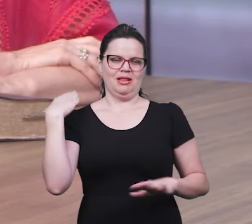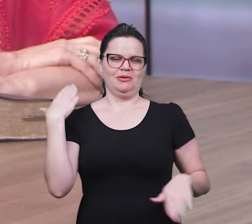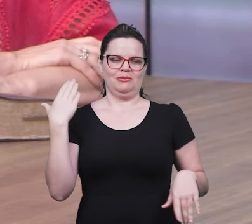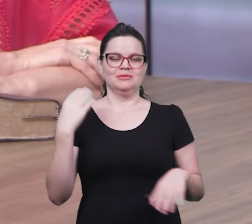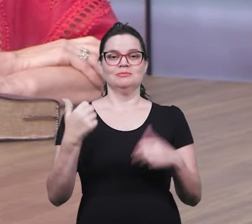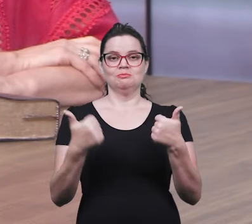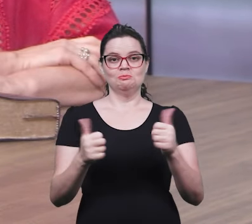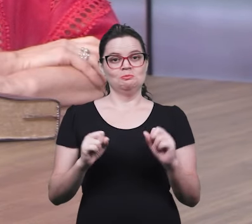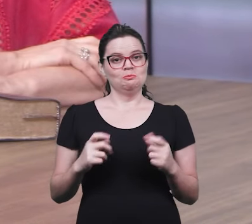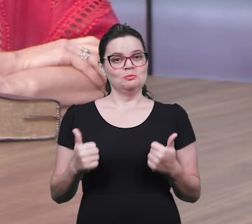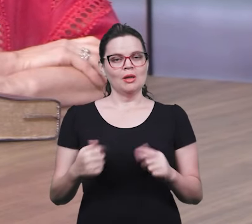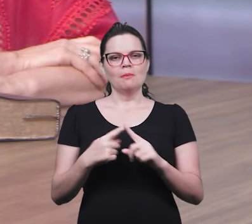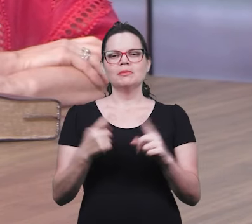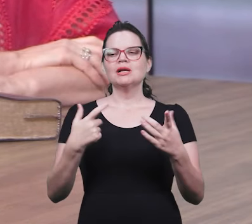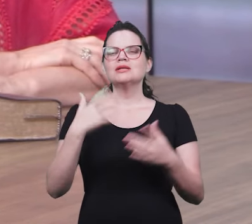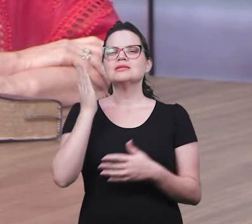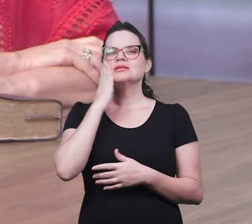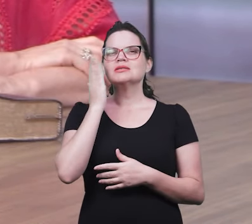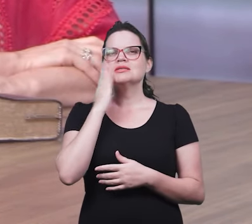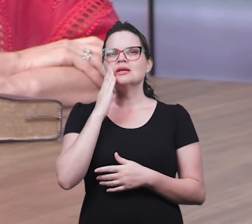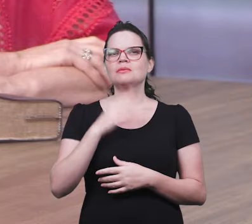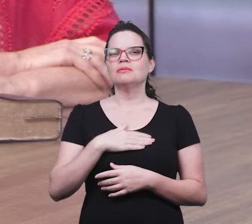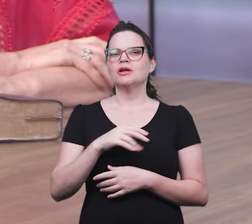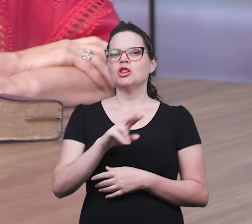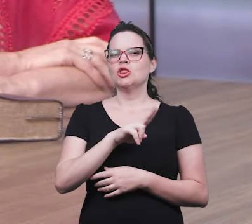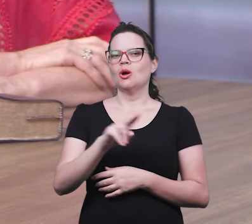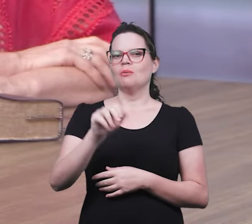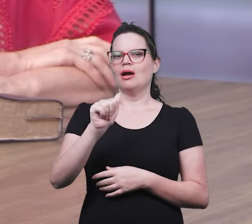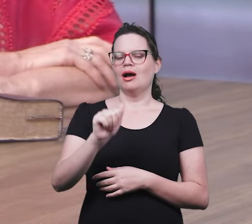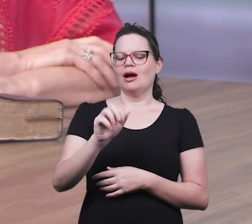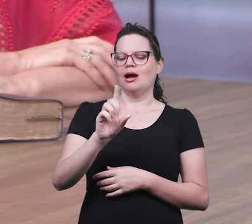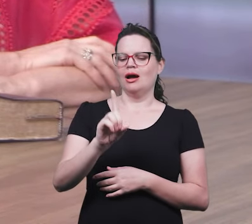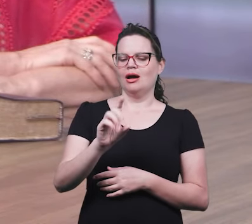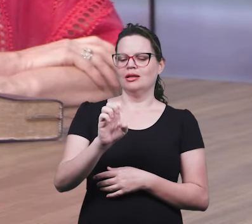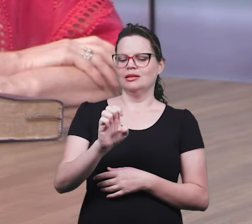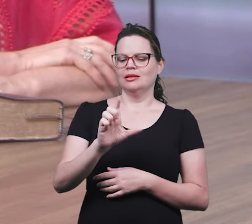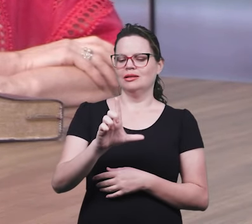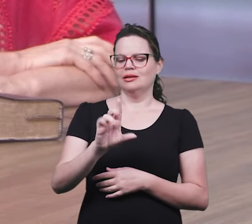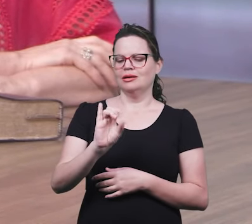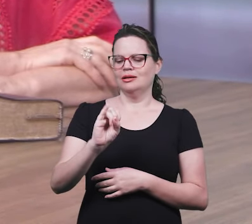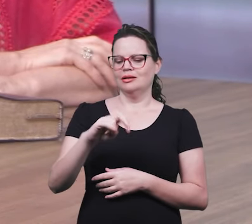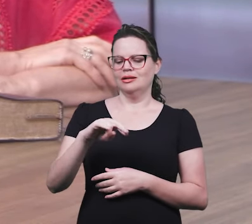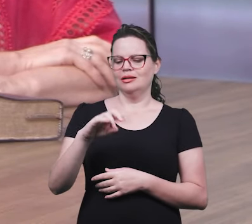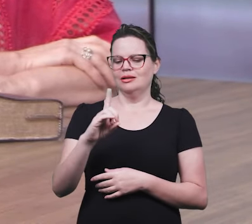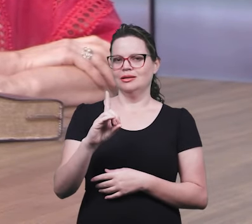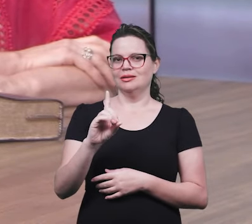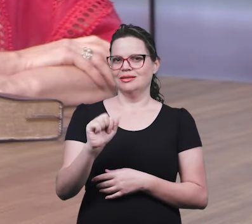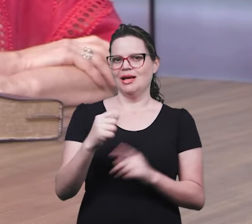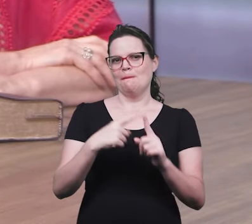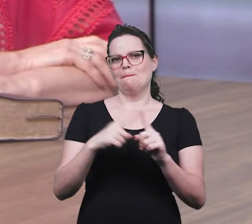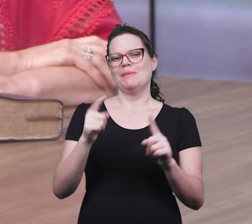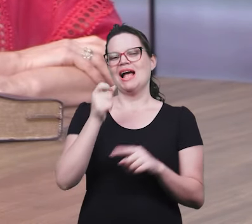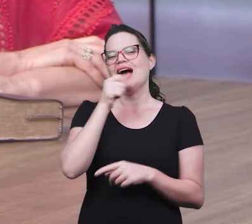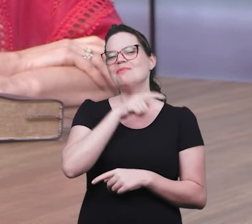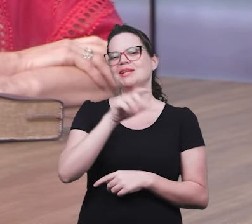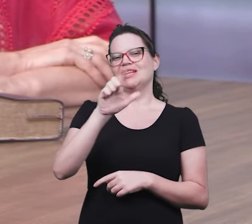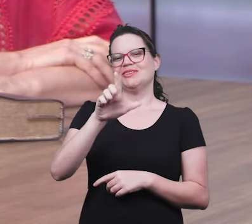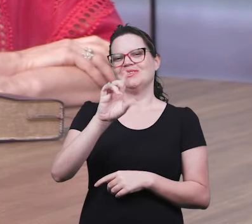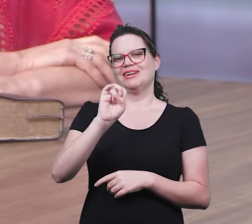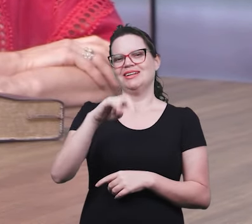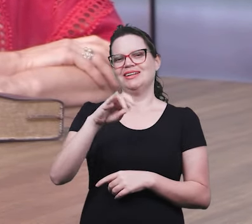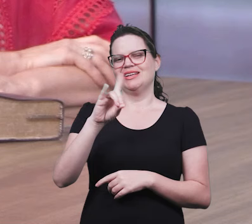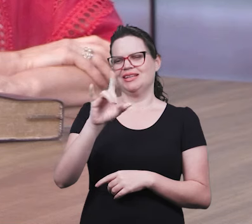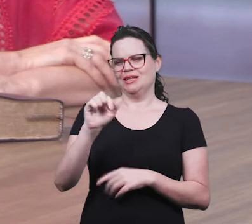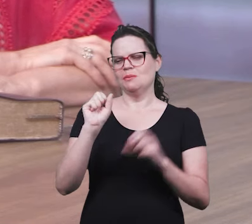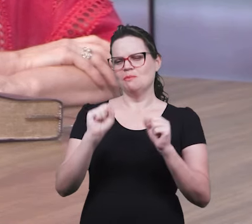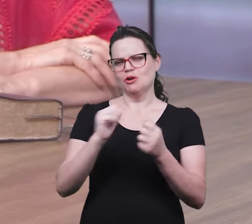essa família é linda, o nome Adelinda, que a gente conhece como Linda, para esse casal tão bonito.